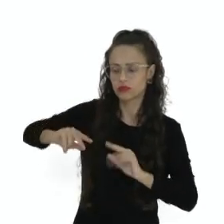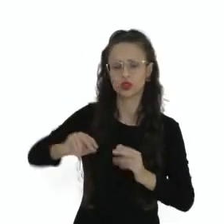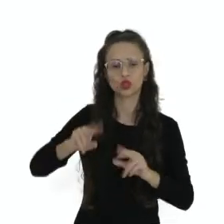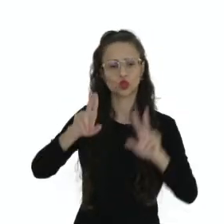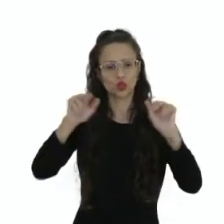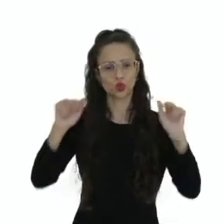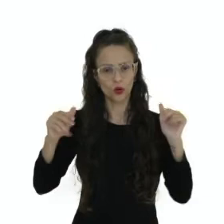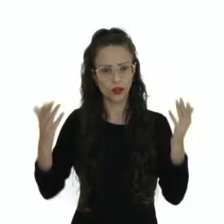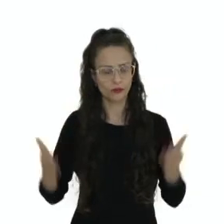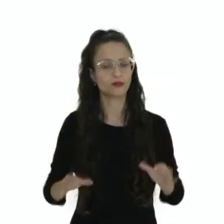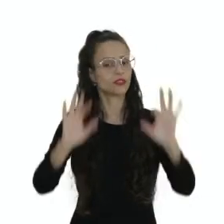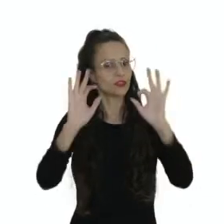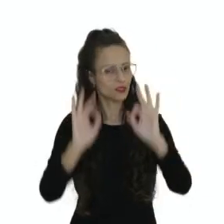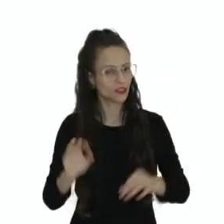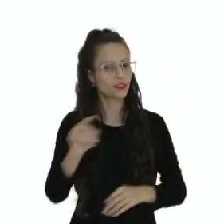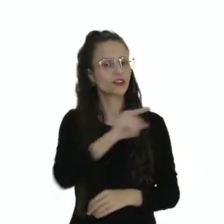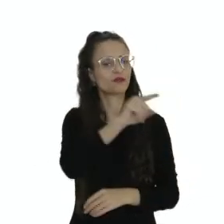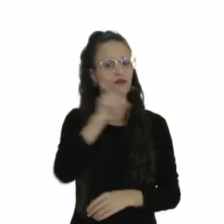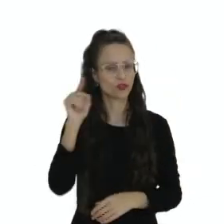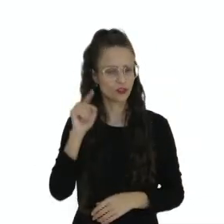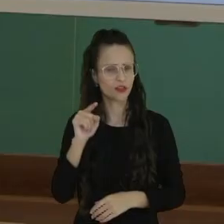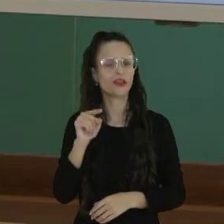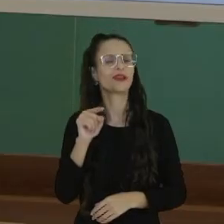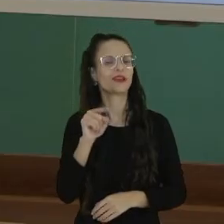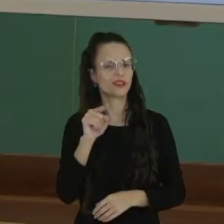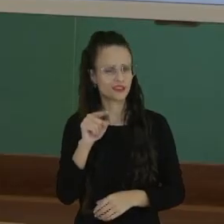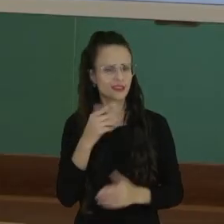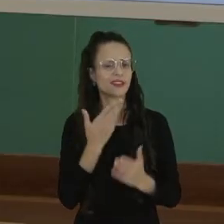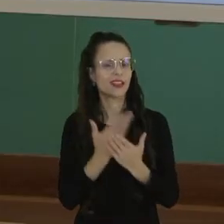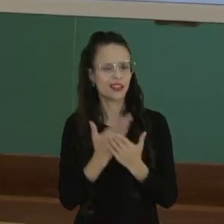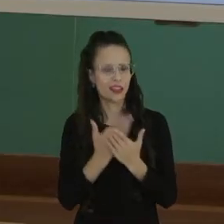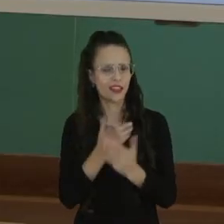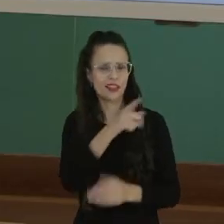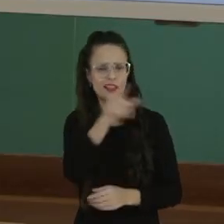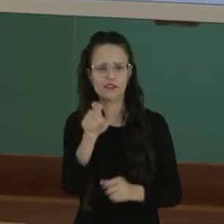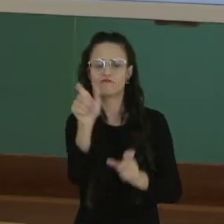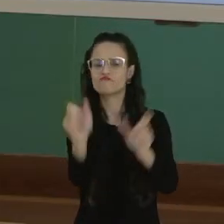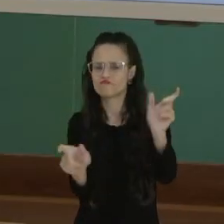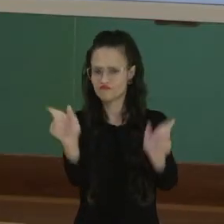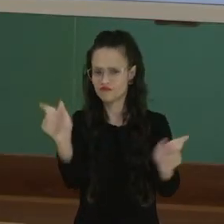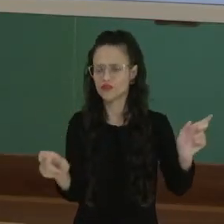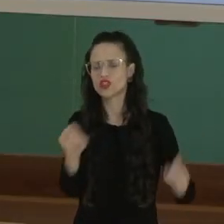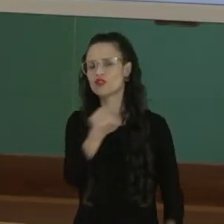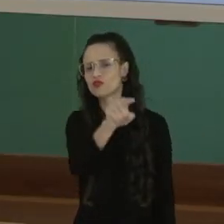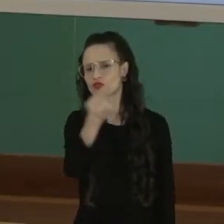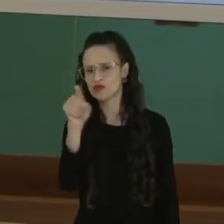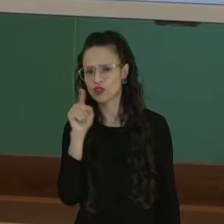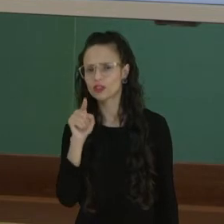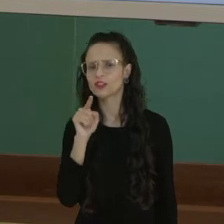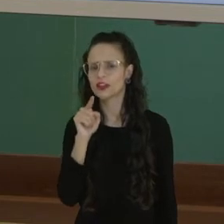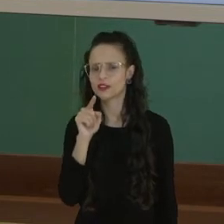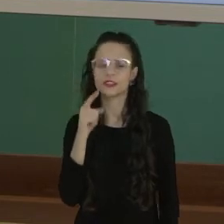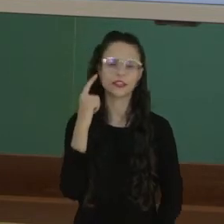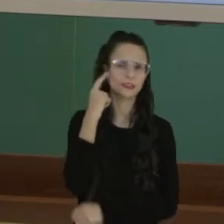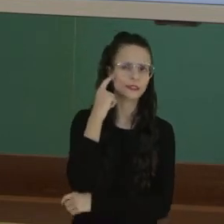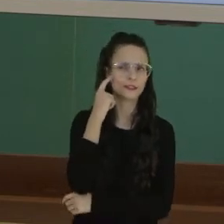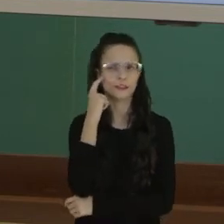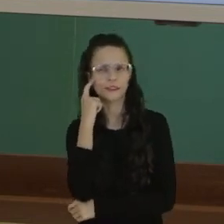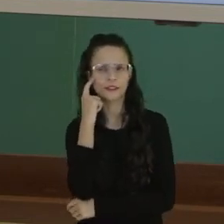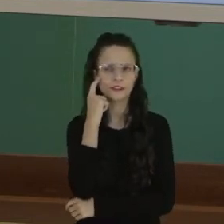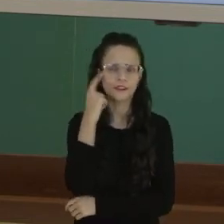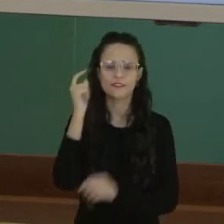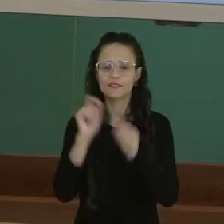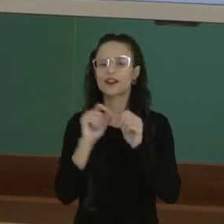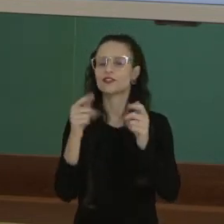tenho certeza que tem muito carinha aí da escola, muito carinha aí de casa que está pensando em fazer um